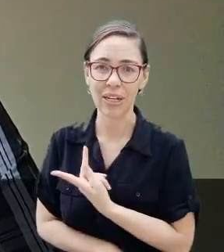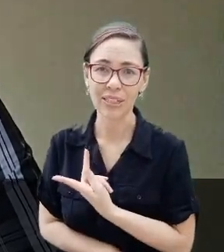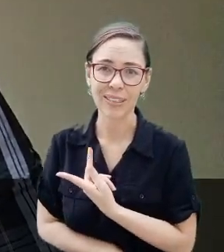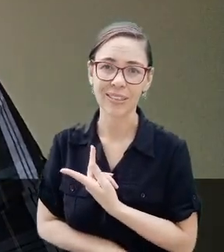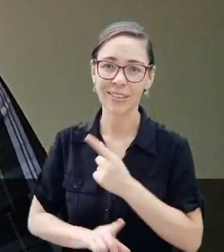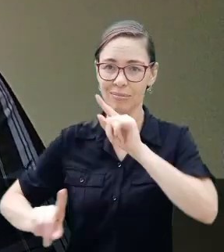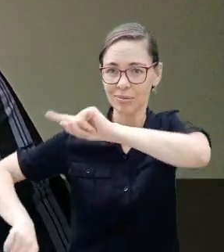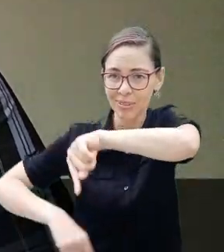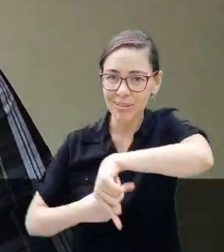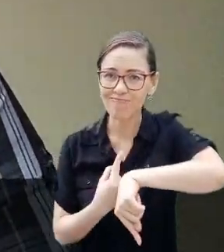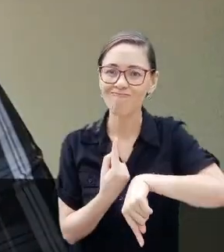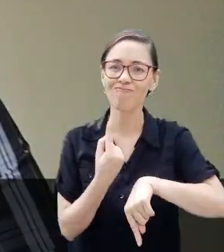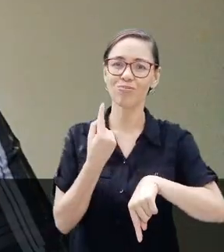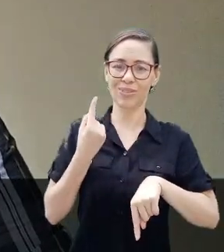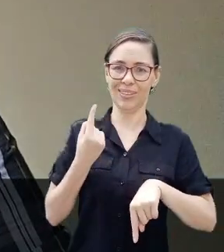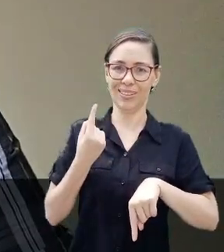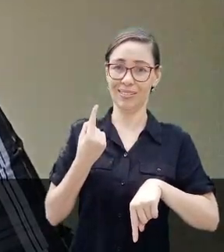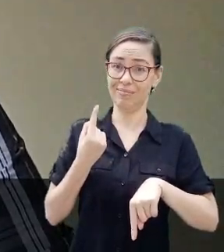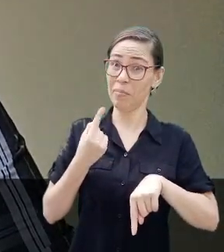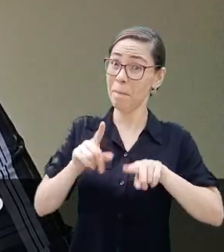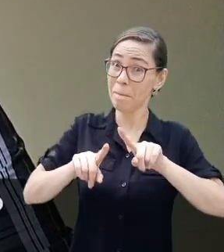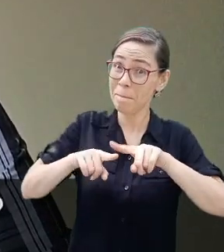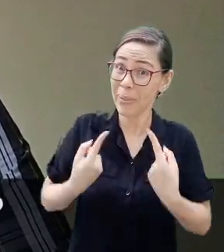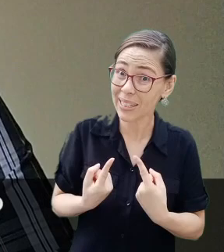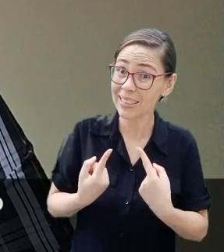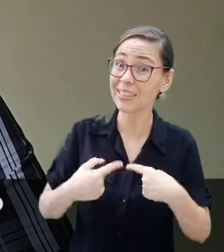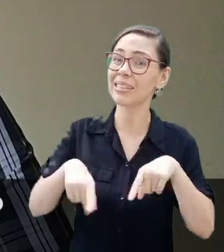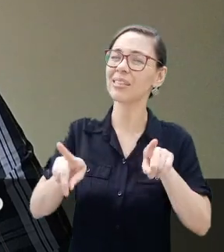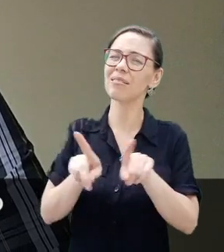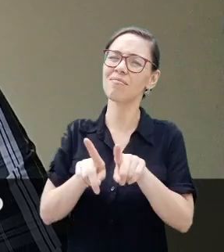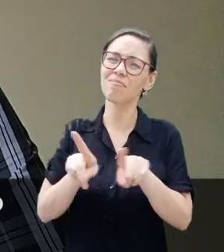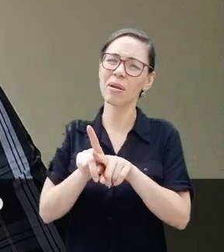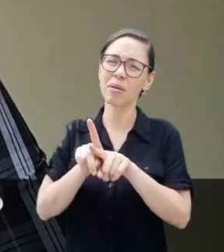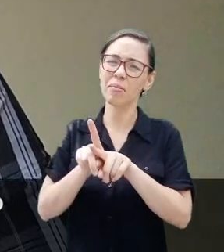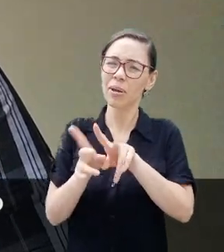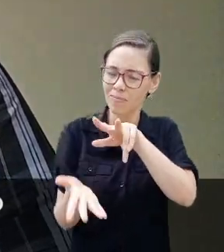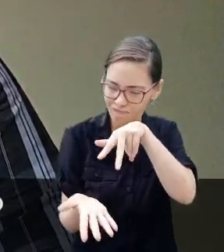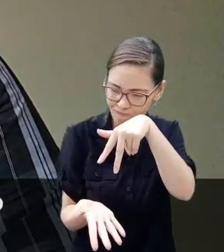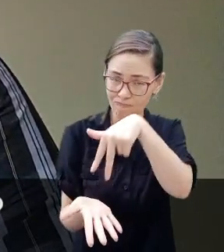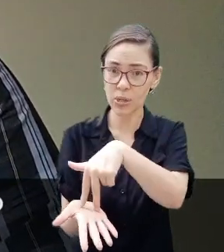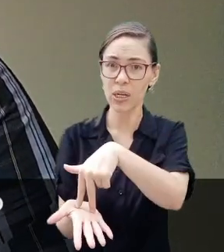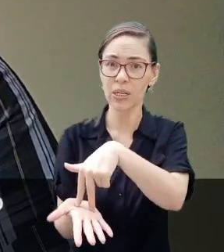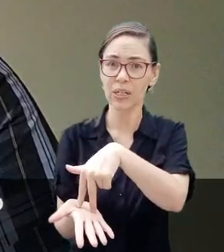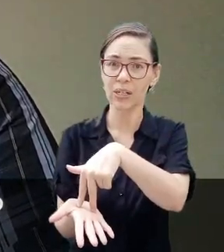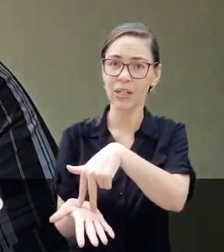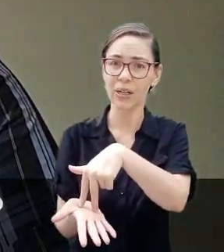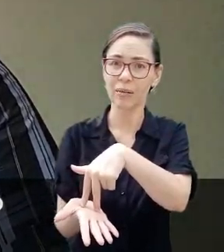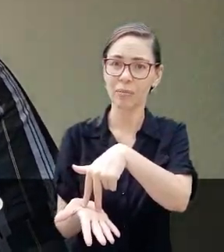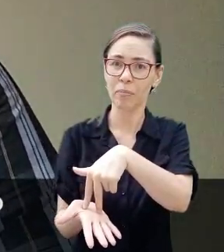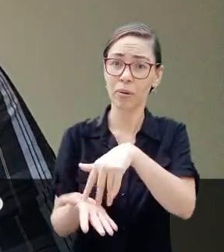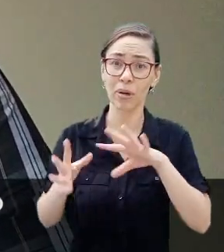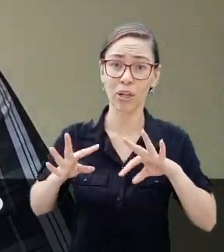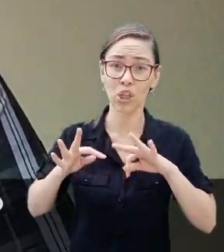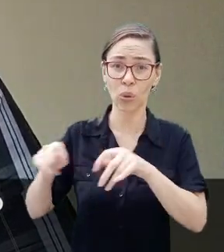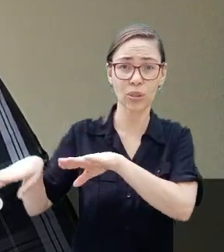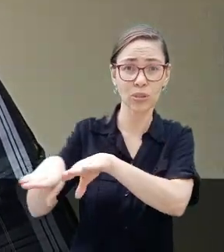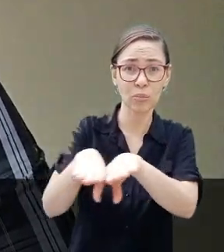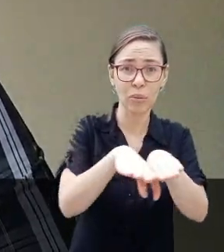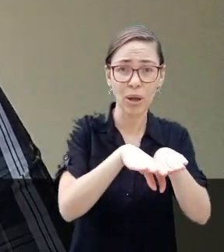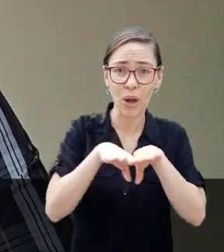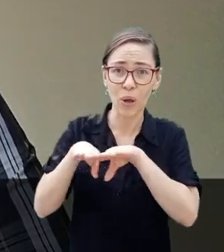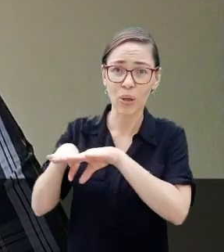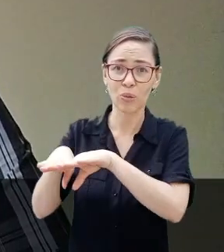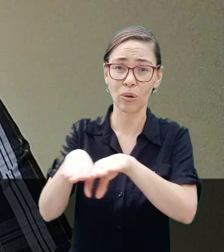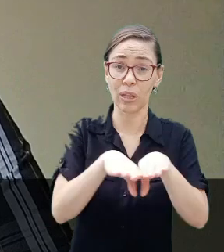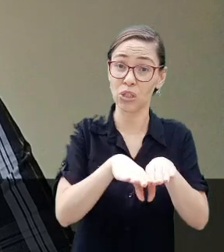de corpo-objeto para corpo-ameaça, mas também para a condição da imposição de uma masculinidade cis e hegemônica, a